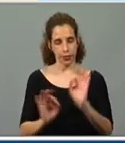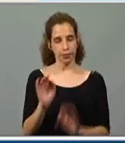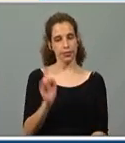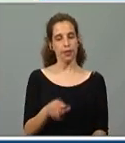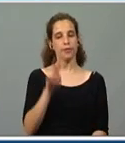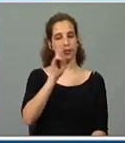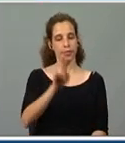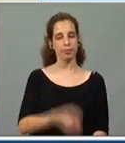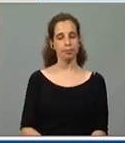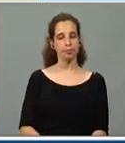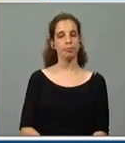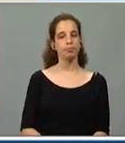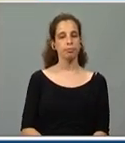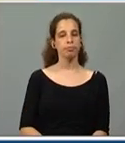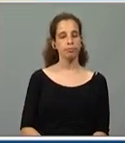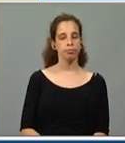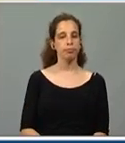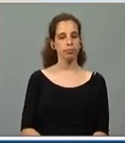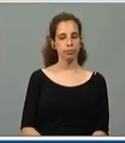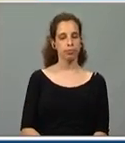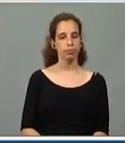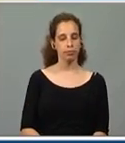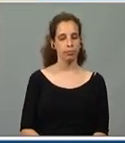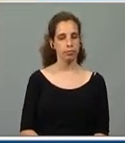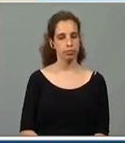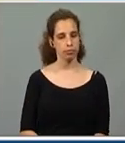ver a filtração?